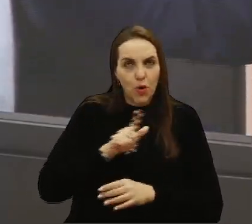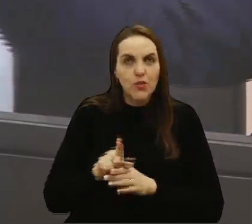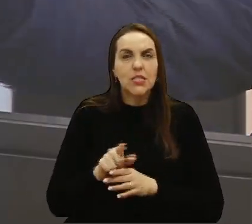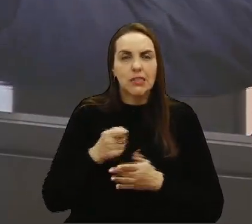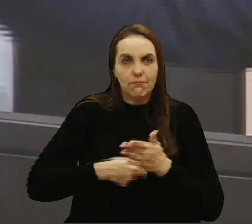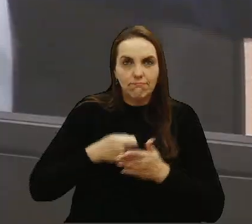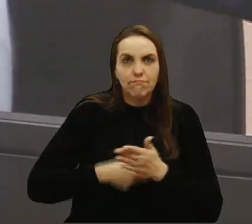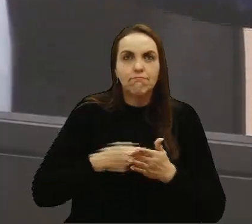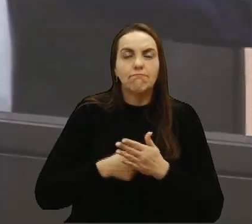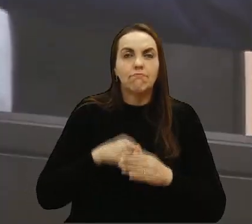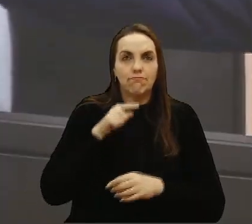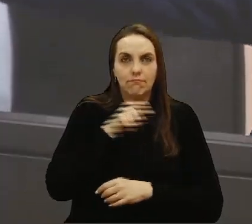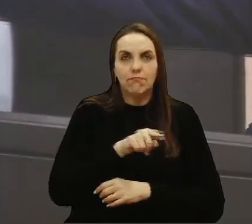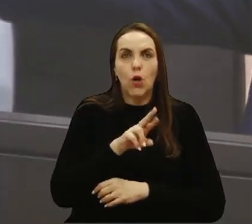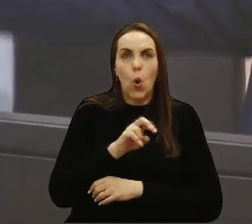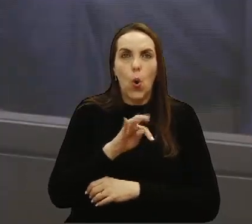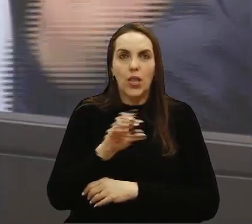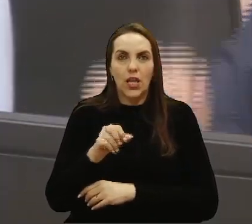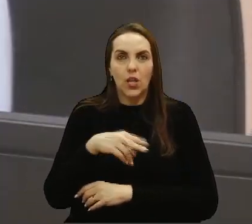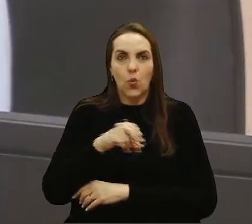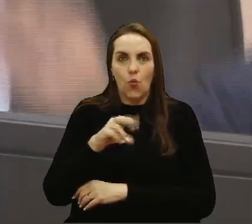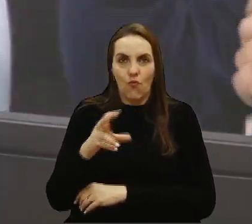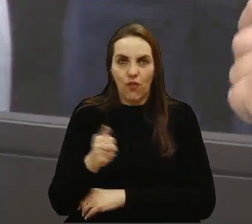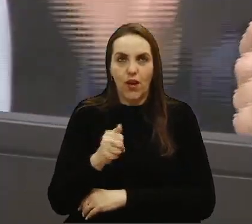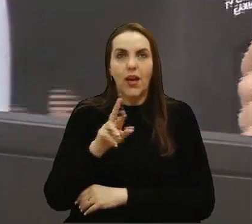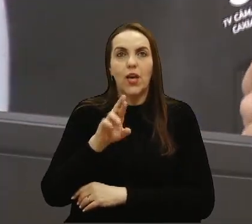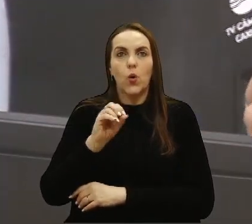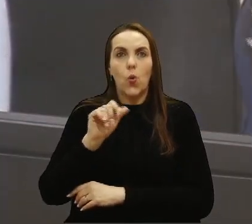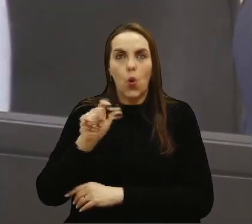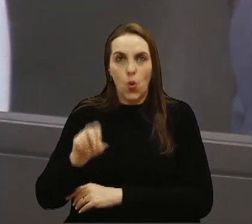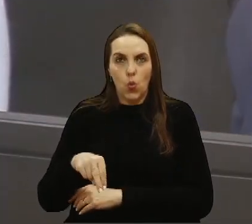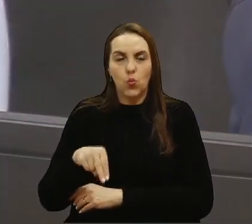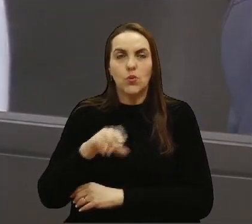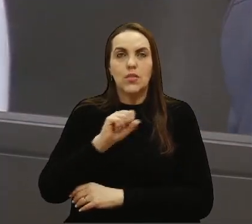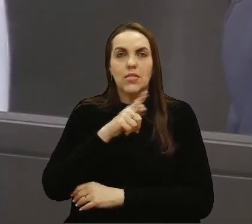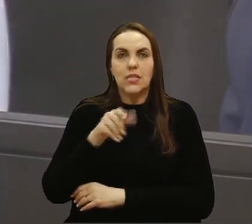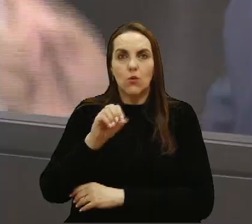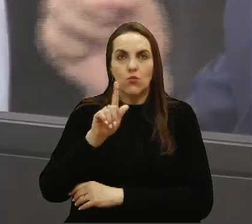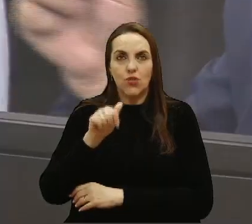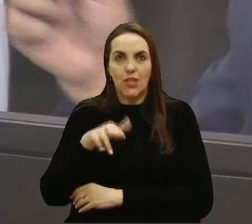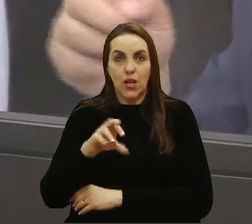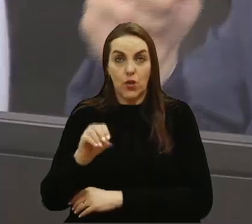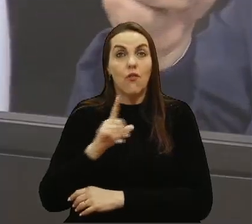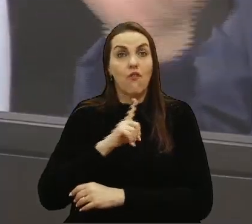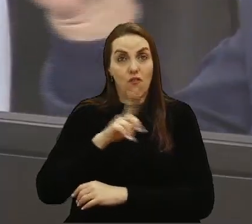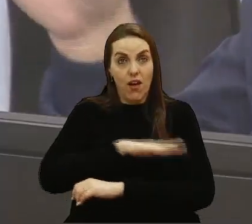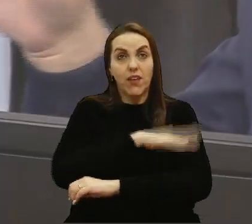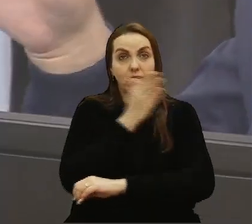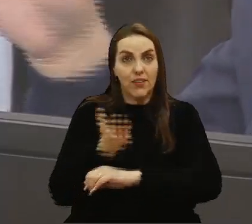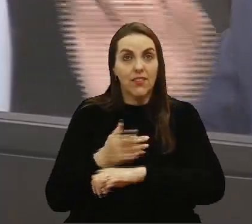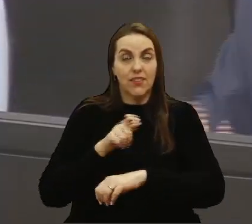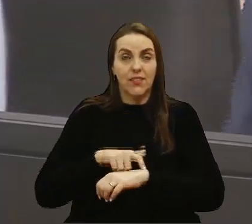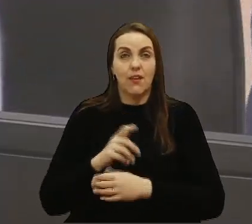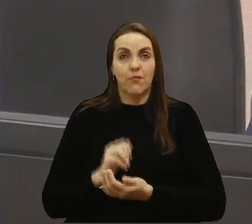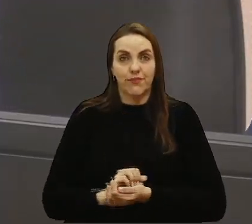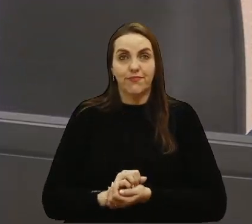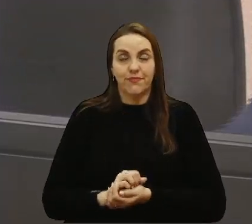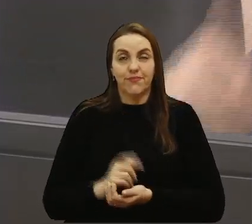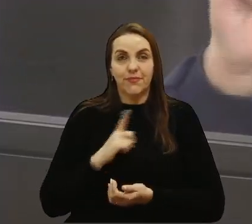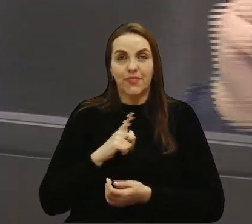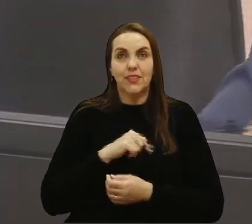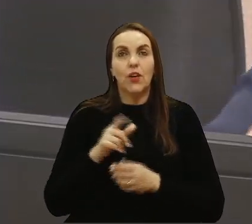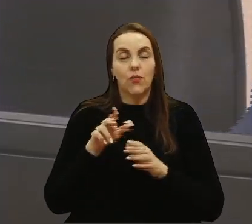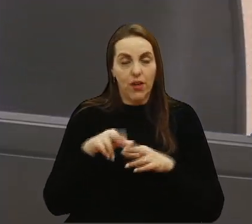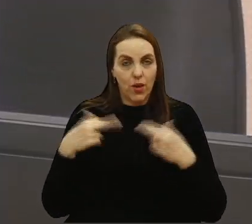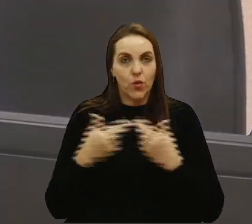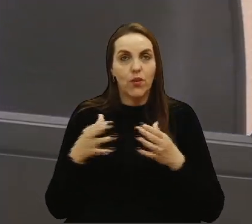turma do Rota Nova, do Reolon e do São Genaro vai ter tempo integral. Concluo dizendo logo vou usar o grande